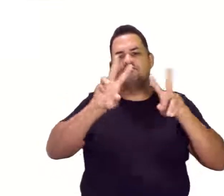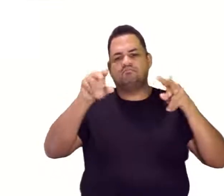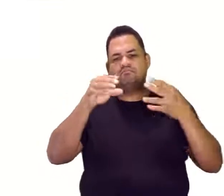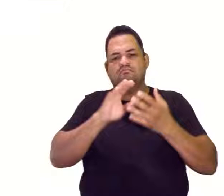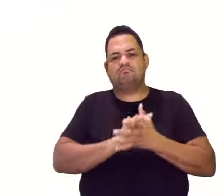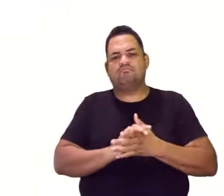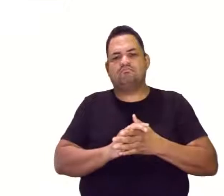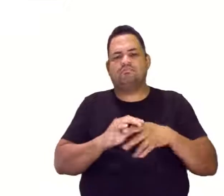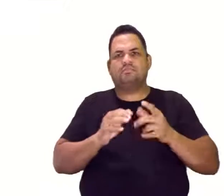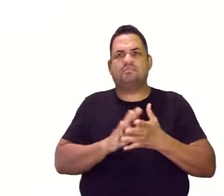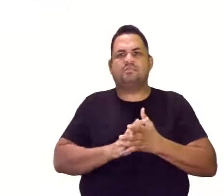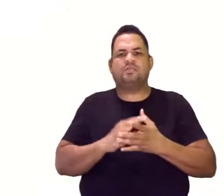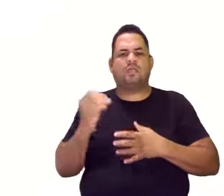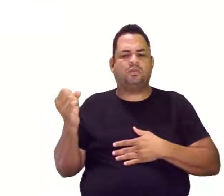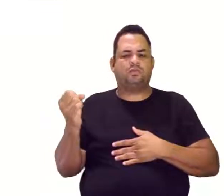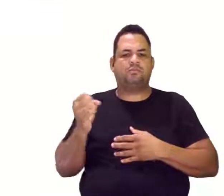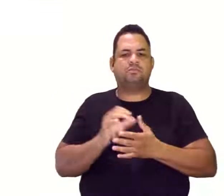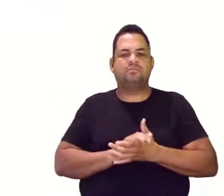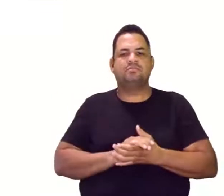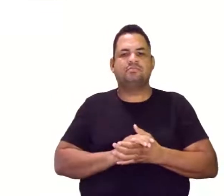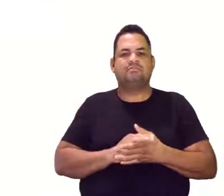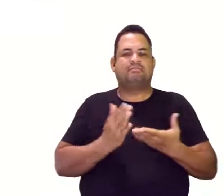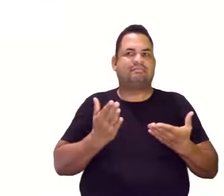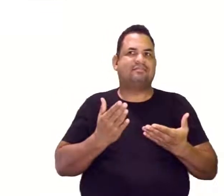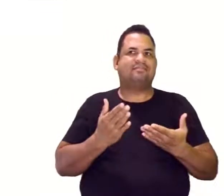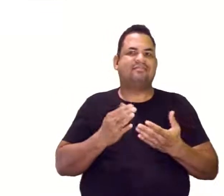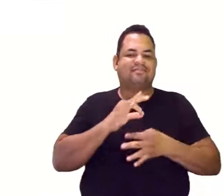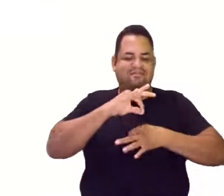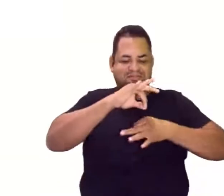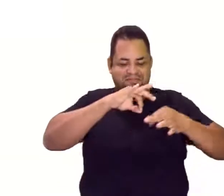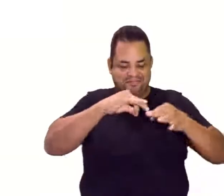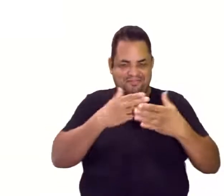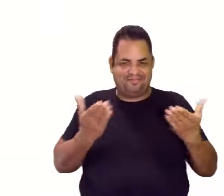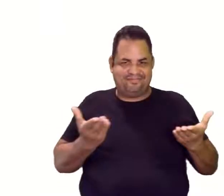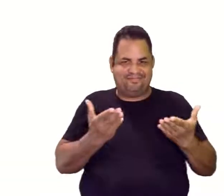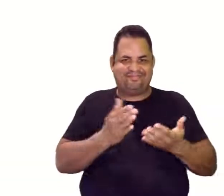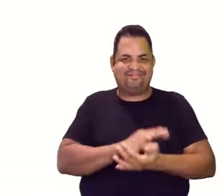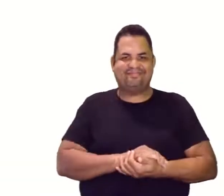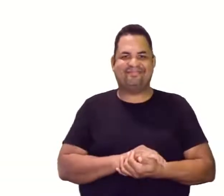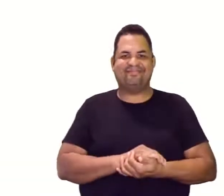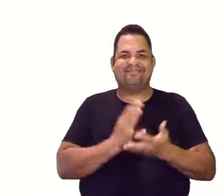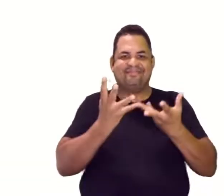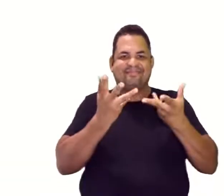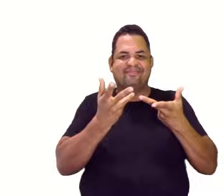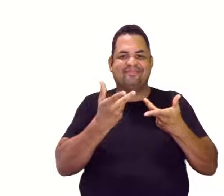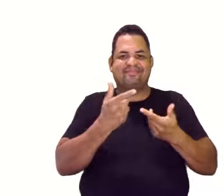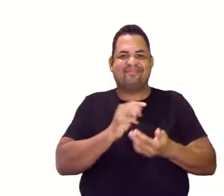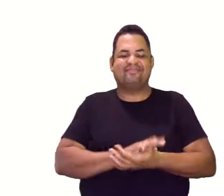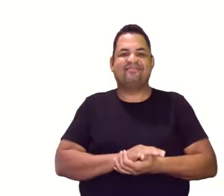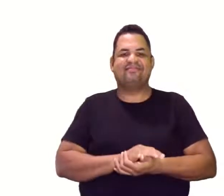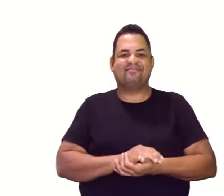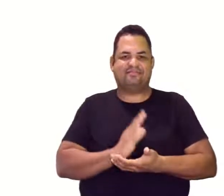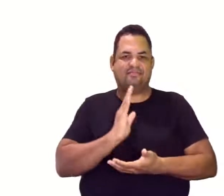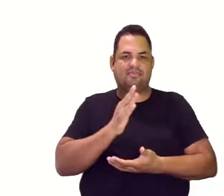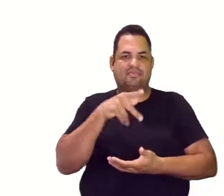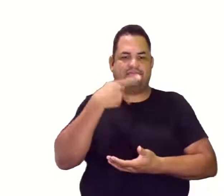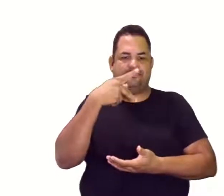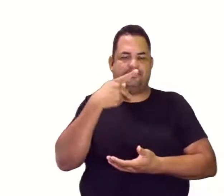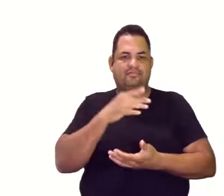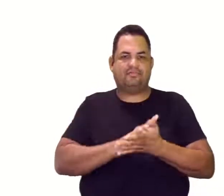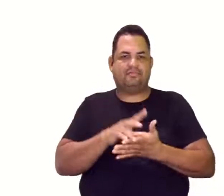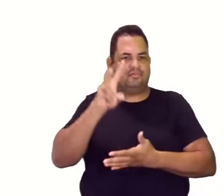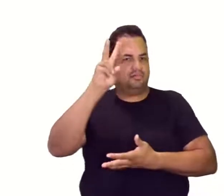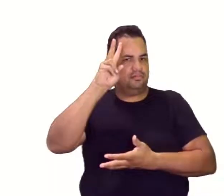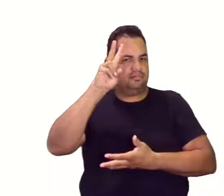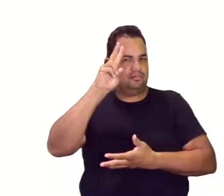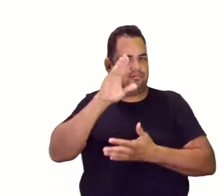Opa, logaritmo não, é novidade. Ixi, estraguei a surpresa. Nem chegou lá ainda, né? Estraguei a surpresa. As habilidades da aula de hoje, como o professor Maurício disse,